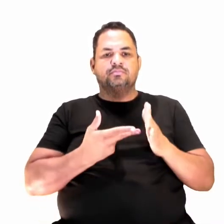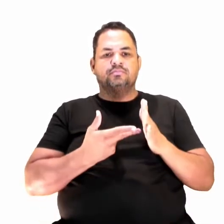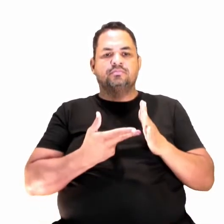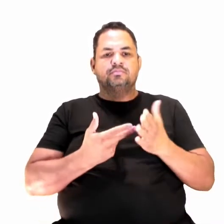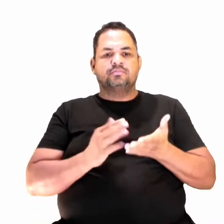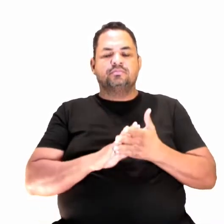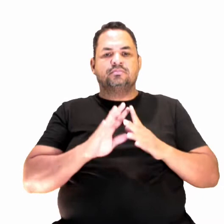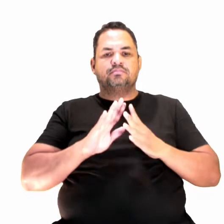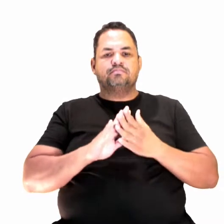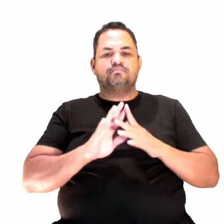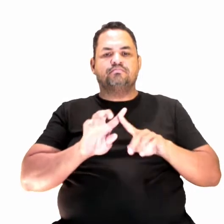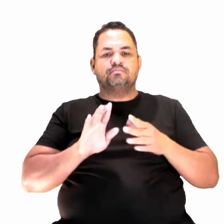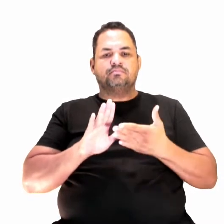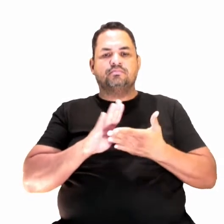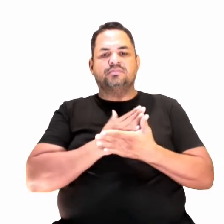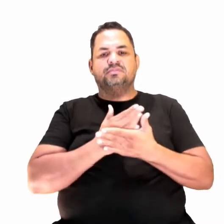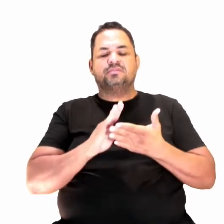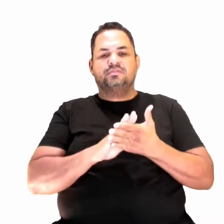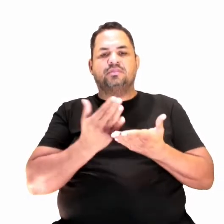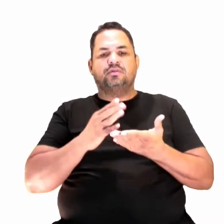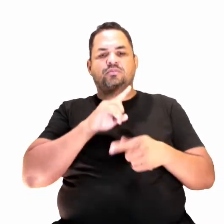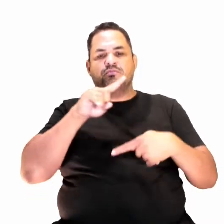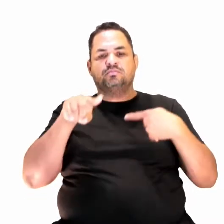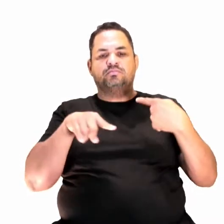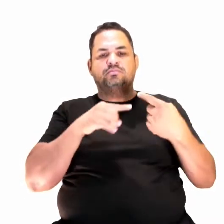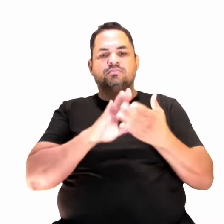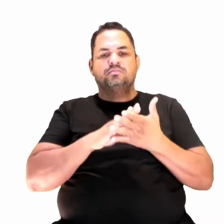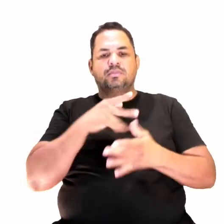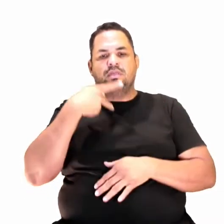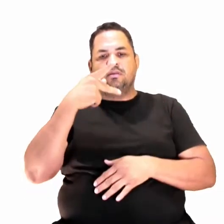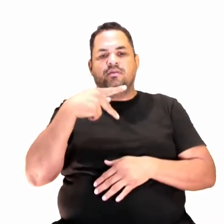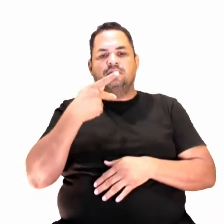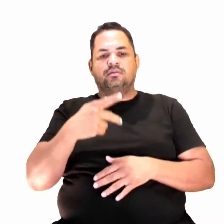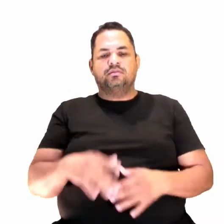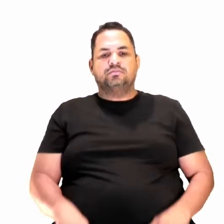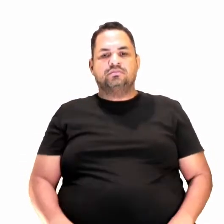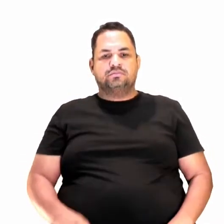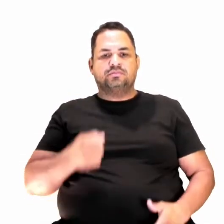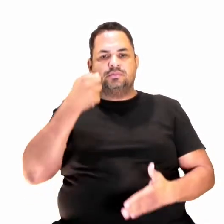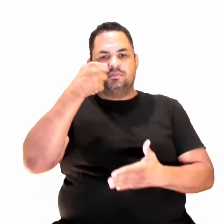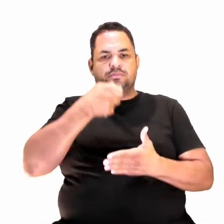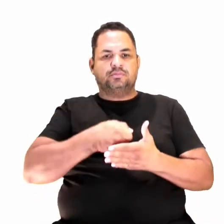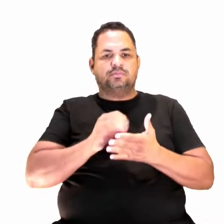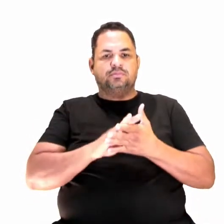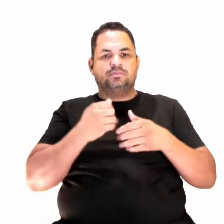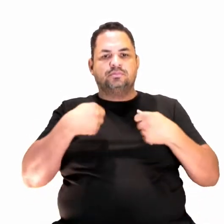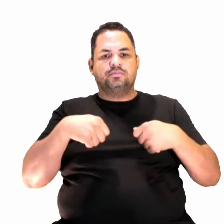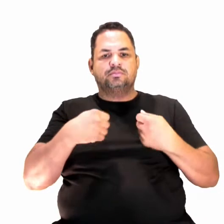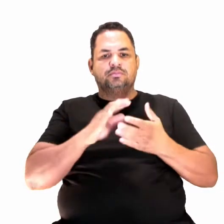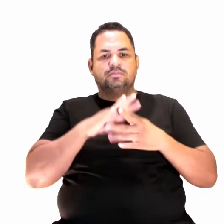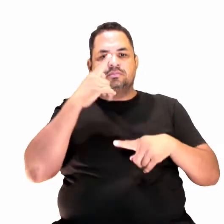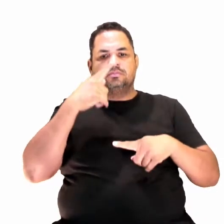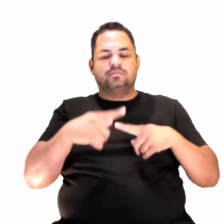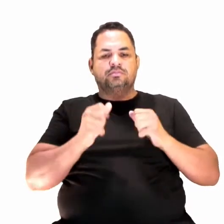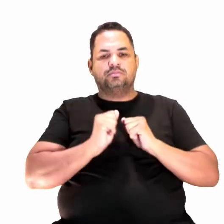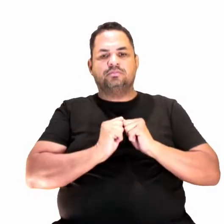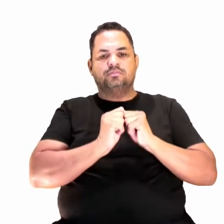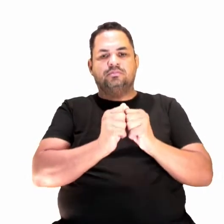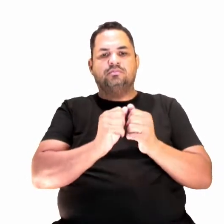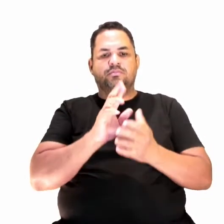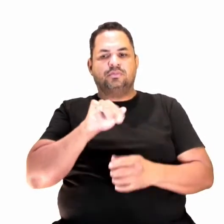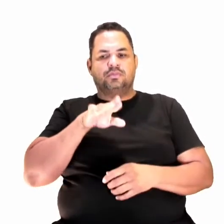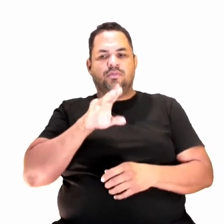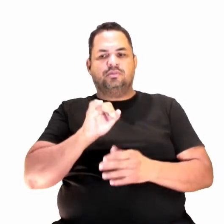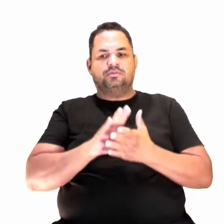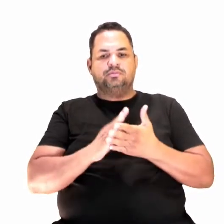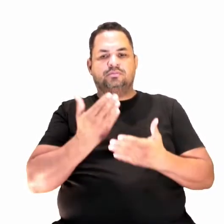para dever, mas às vezes a intenção na fala vai mudar. Então, must com obrigação, necessidade, proibição quando vem acompanhado do not,